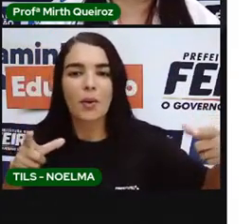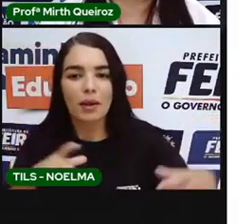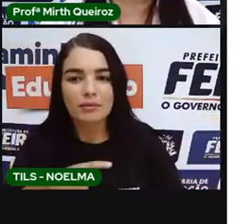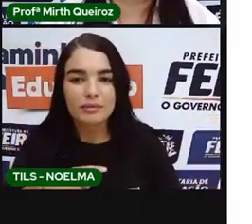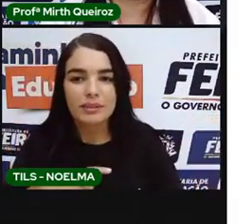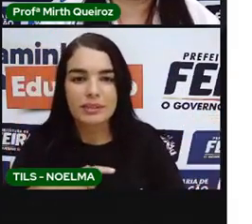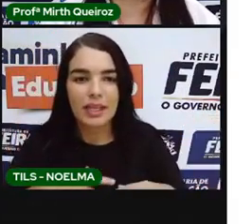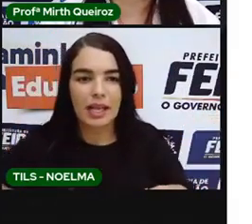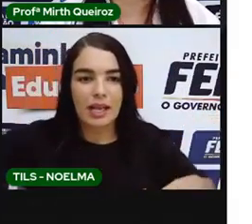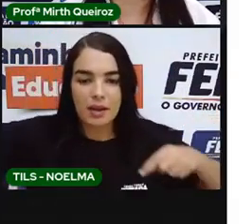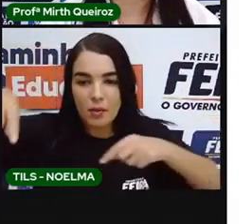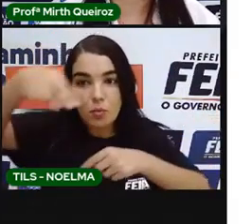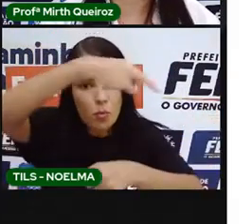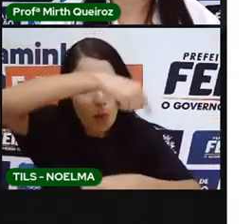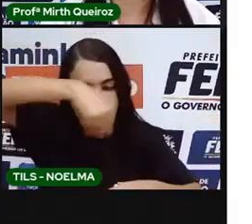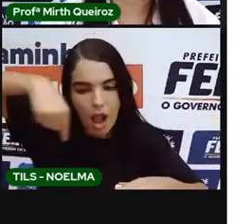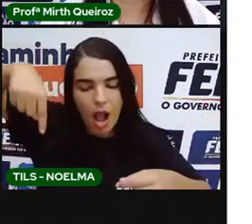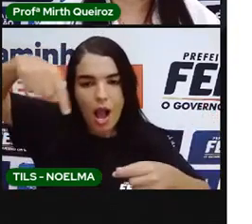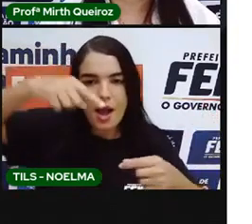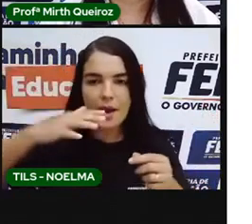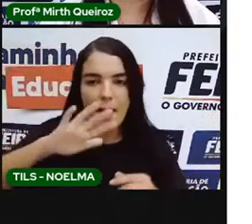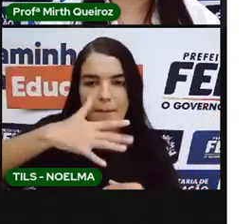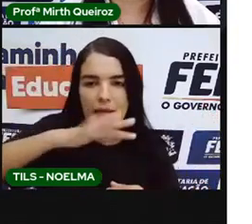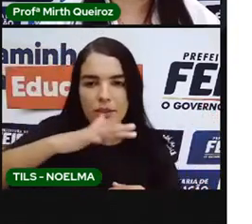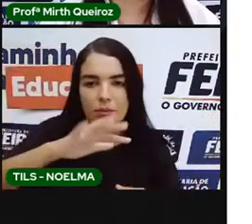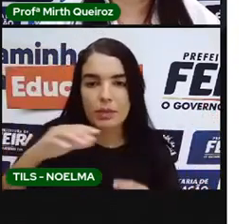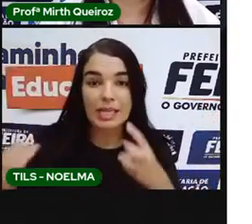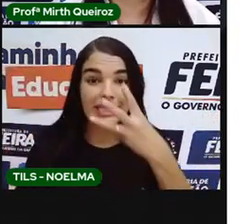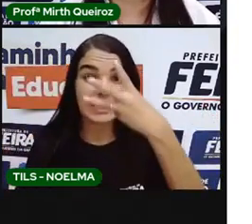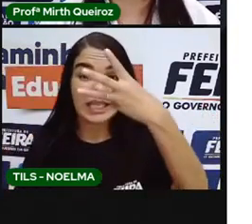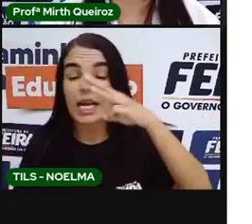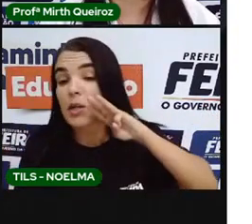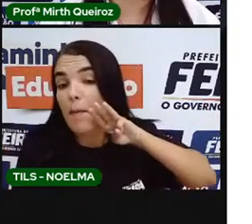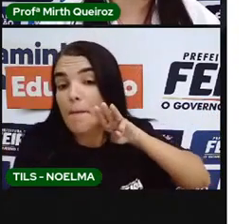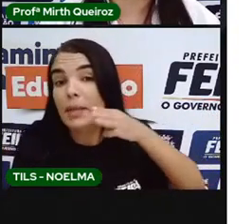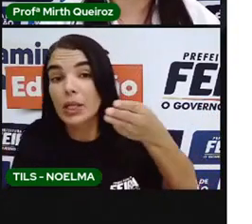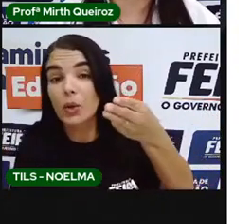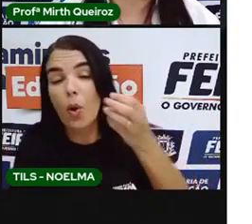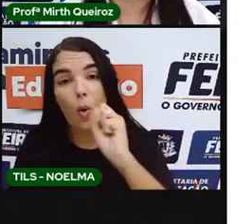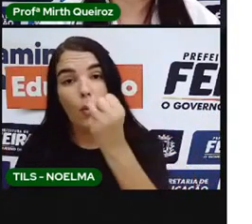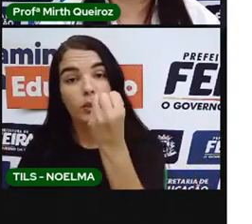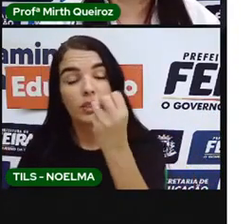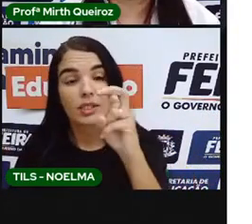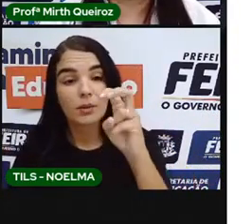do Brasil com uma área que chega aí a